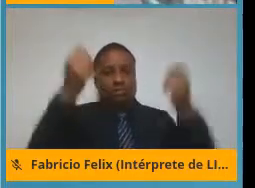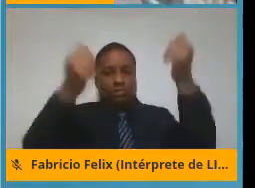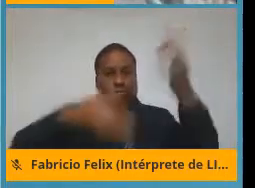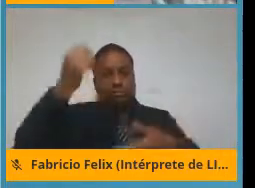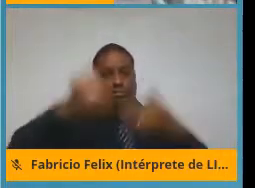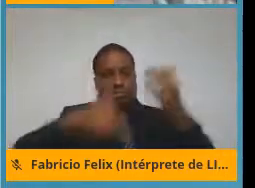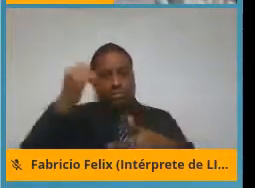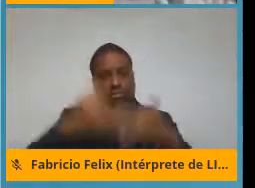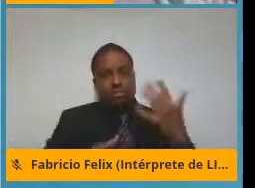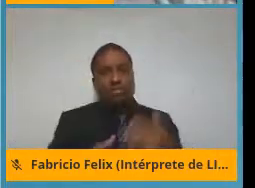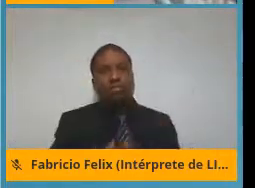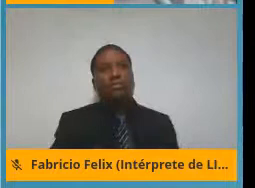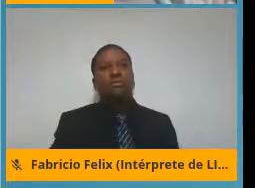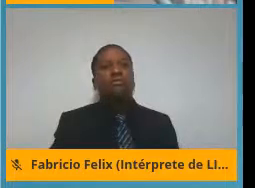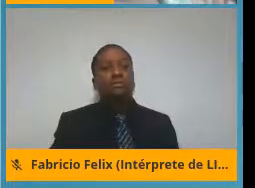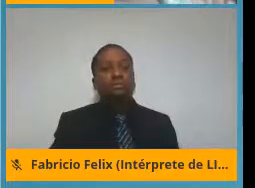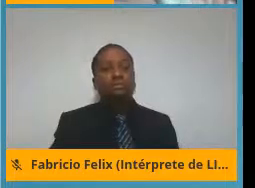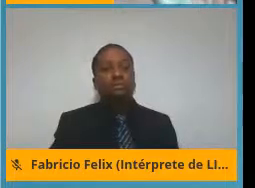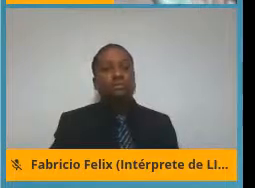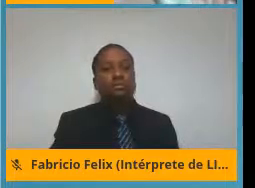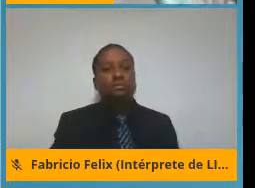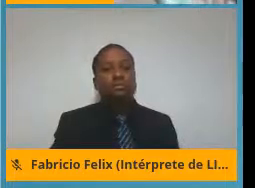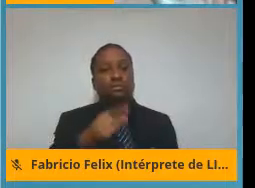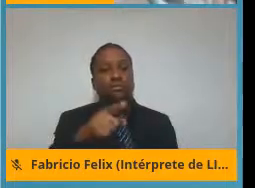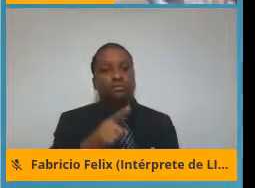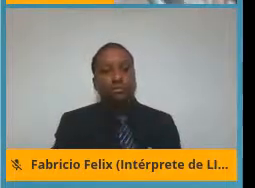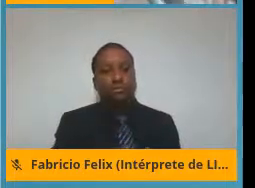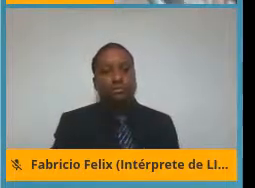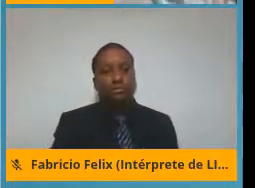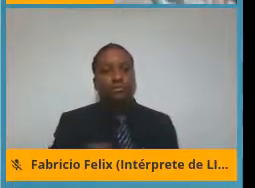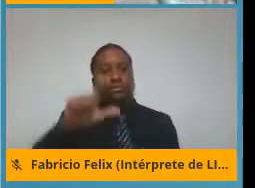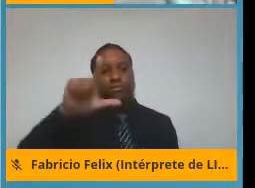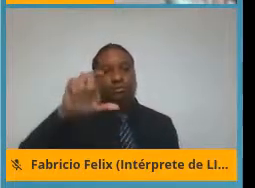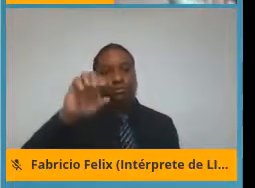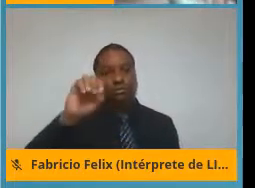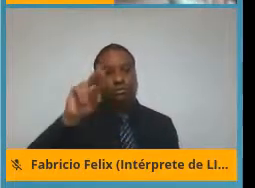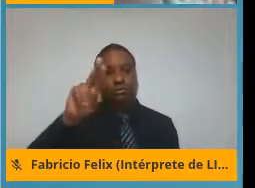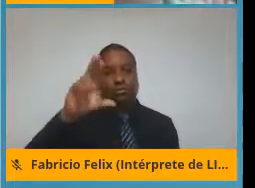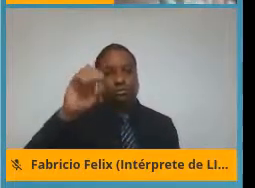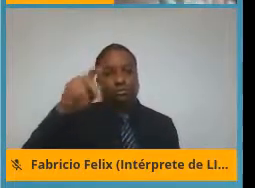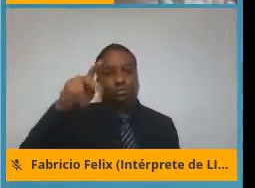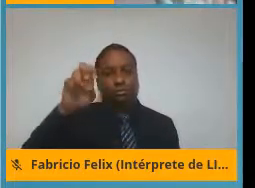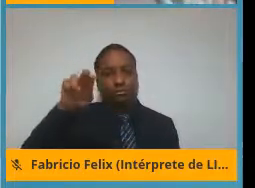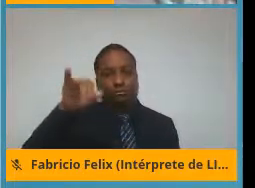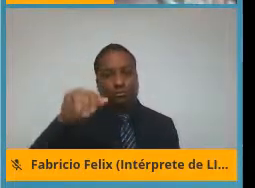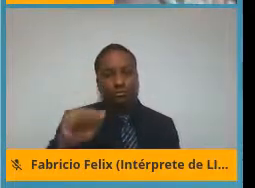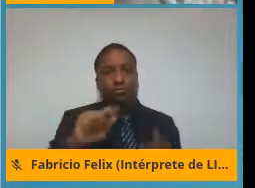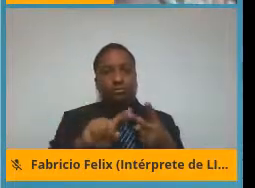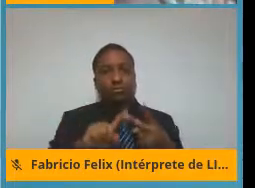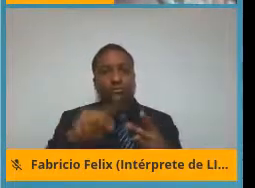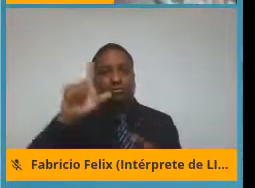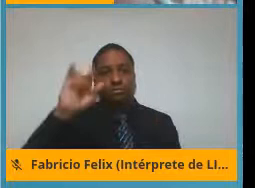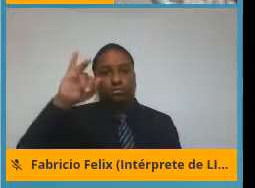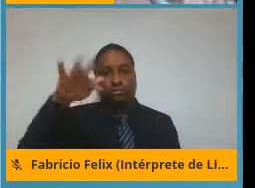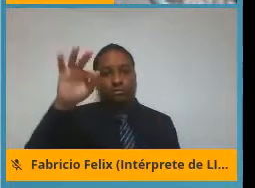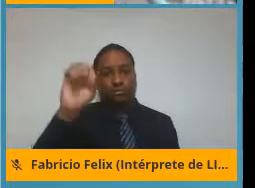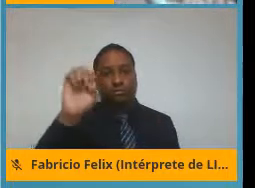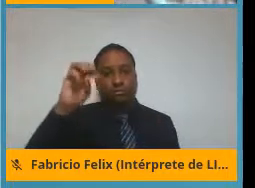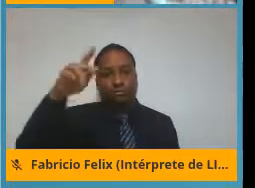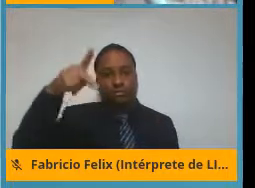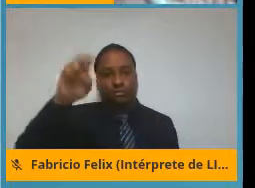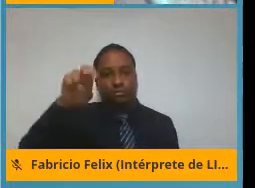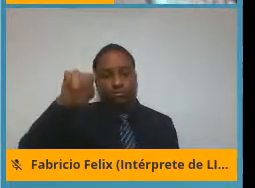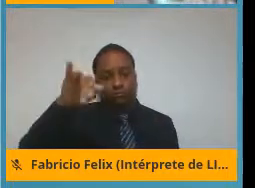o laboratório, é a chamada leucopenia, quer dizer, a diminuição dos leucócitos, e a linfopenia, que é a diminuição dos linfócitos, que é uma parte dos